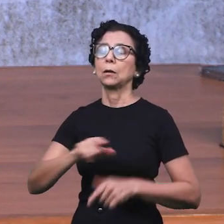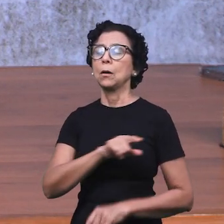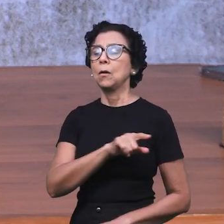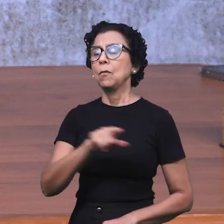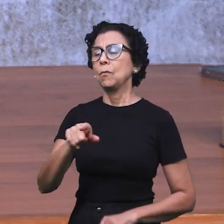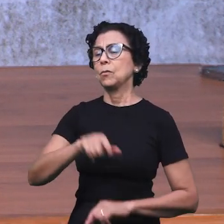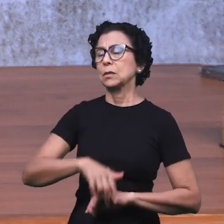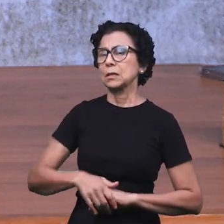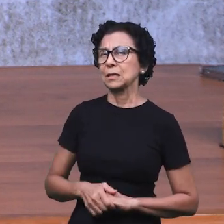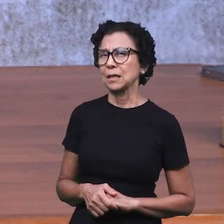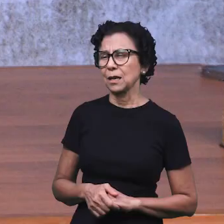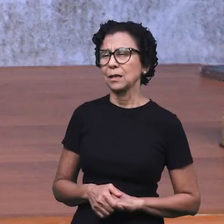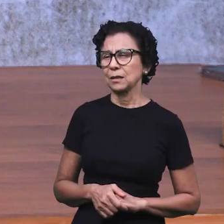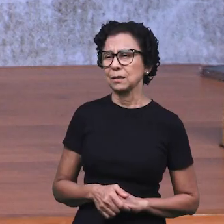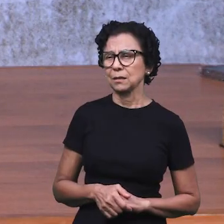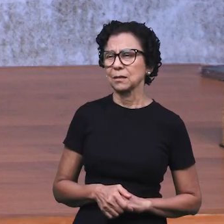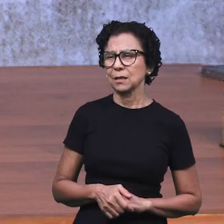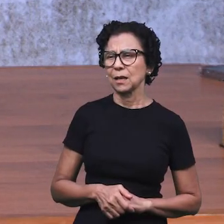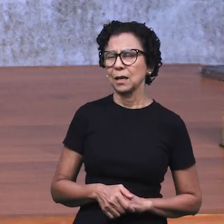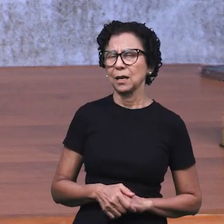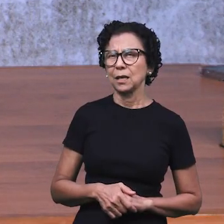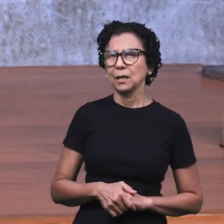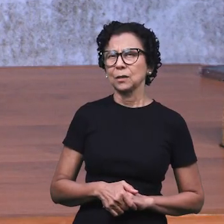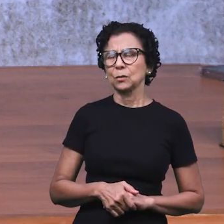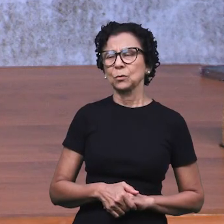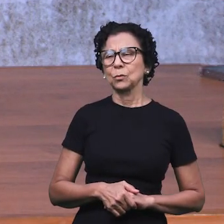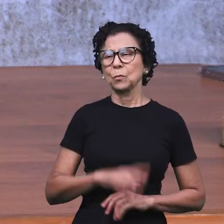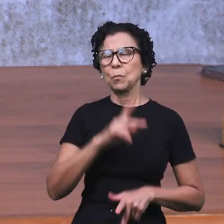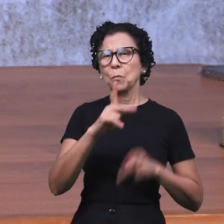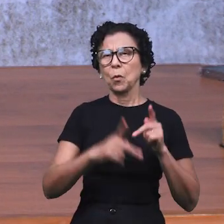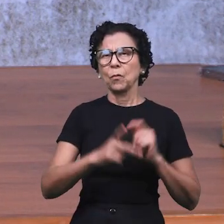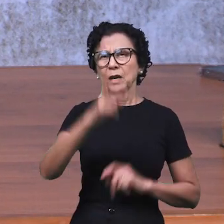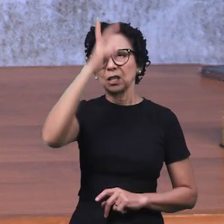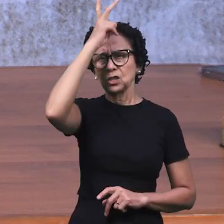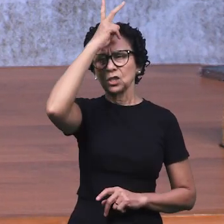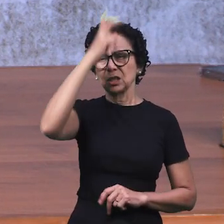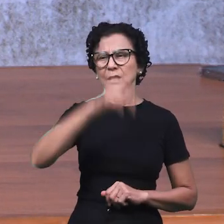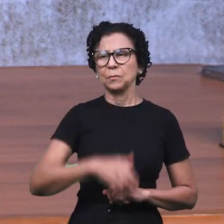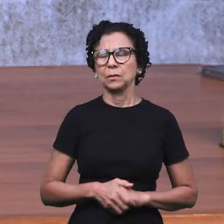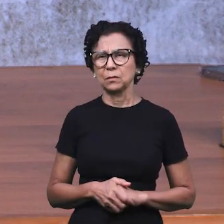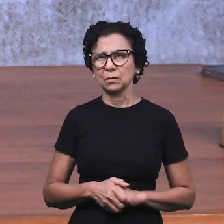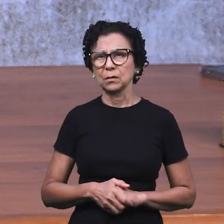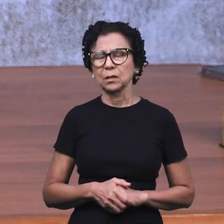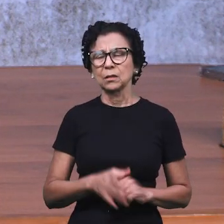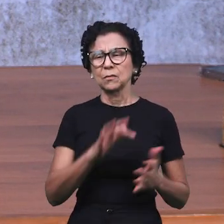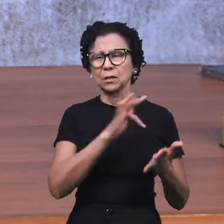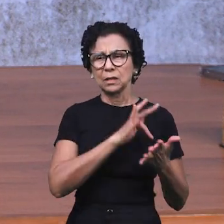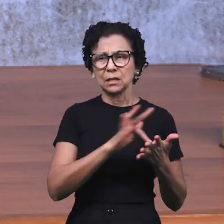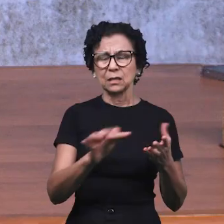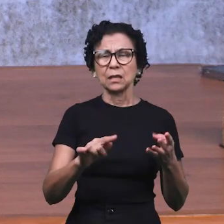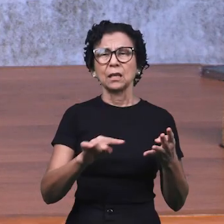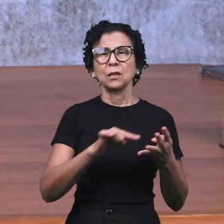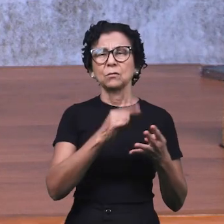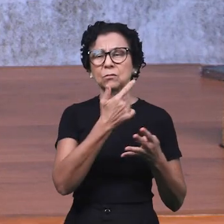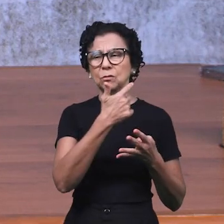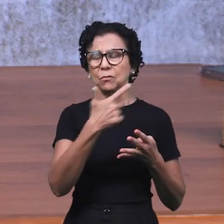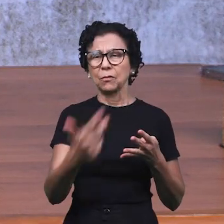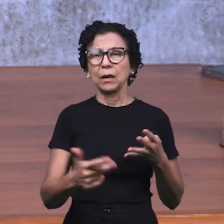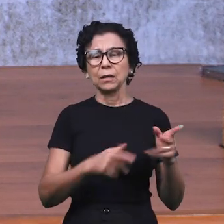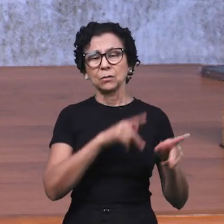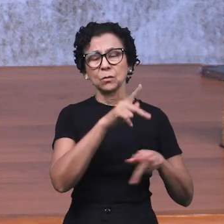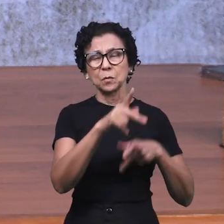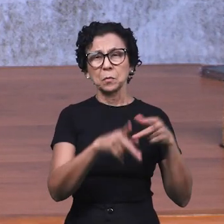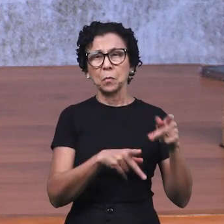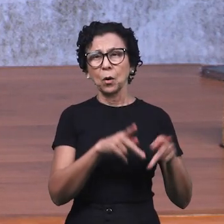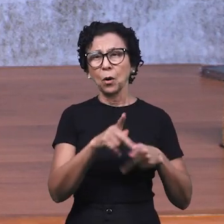porventura dos egípcios e dos amorreus e dos filhos de Amon e dos filisteus e dos sidônios e